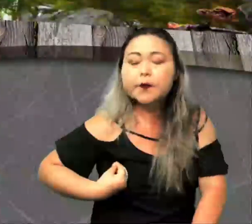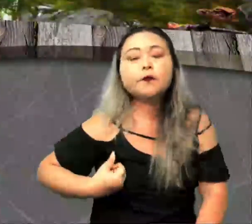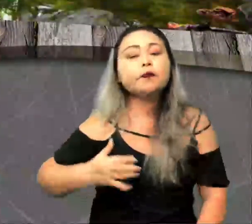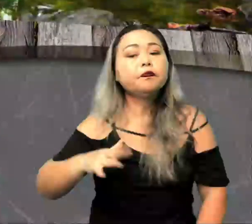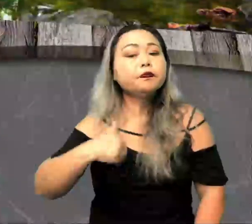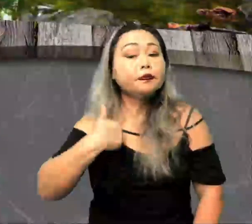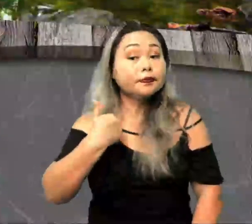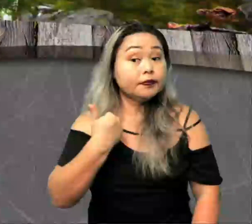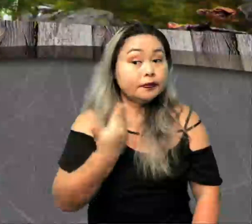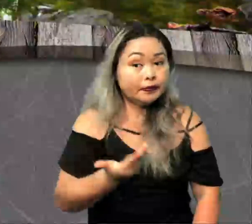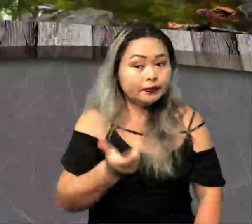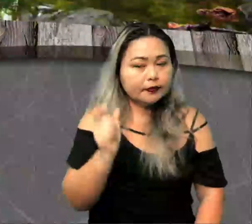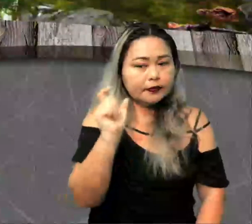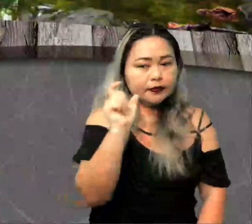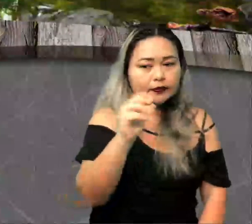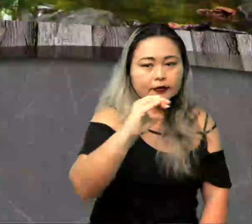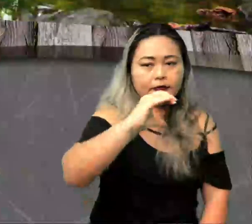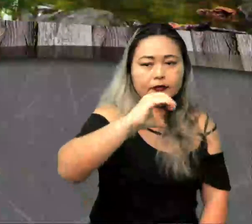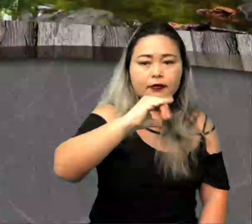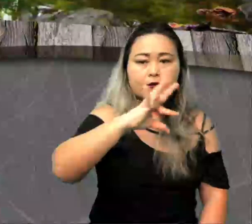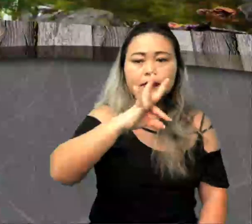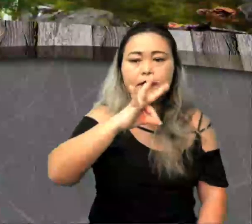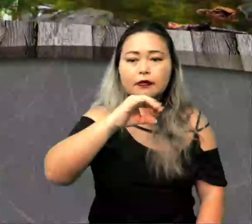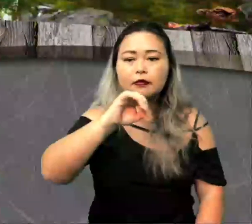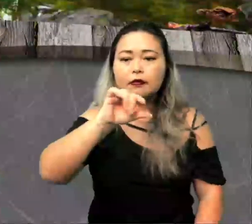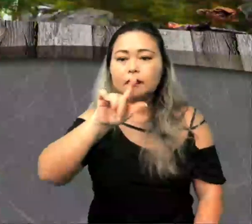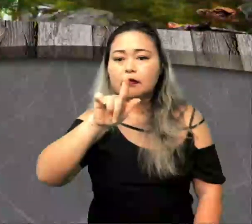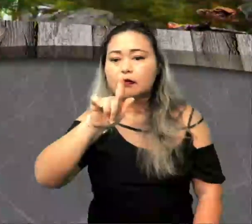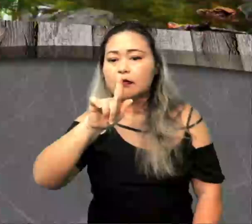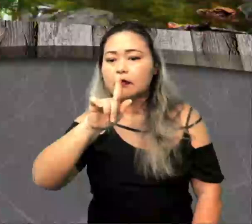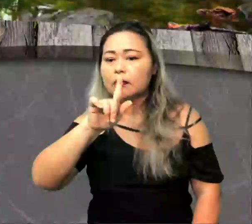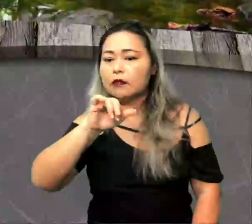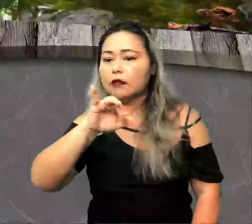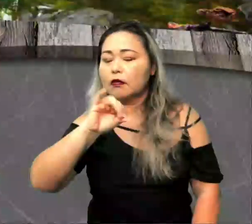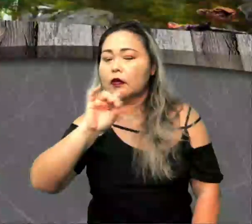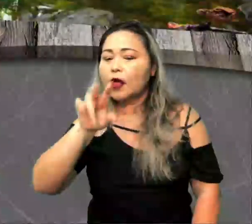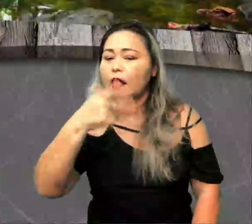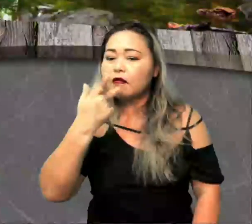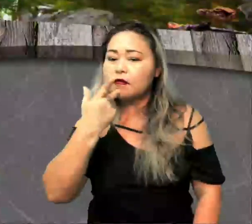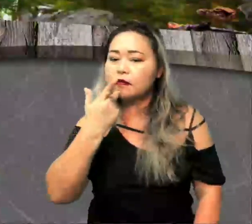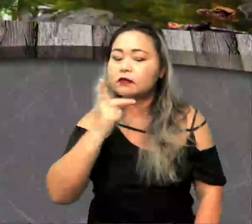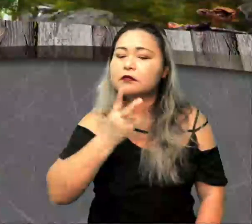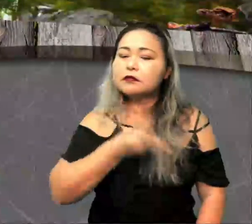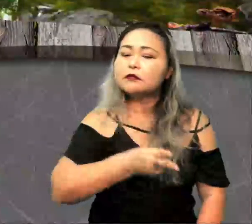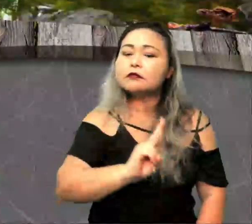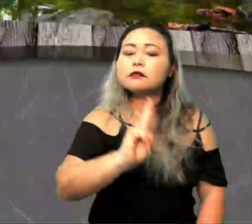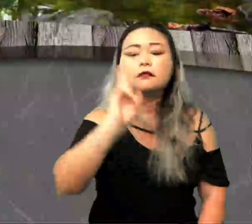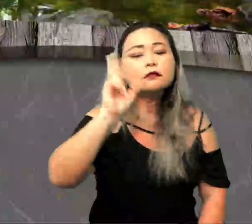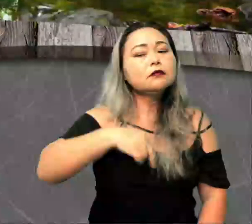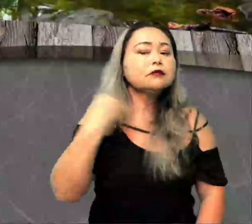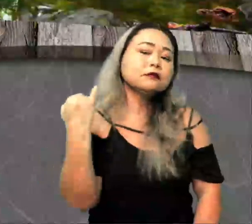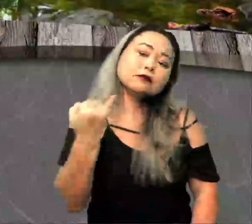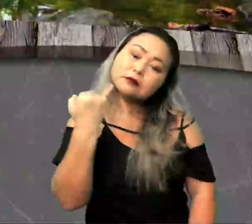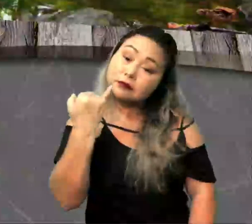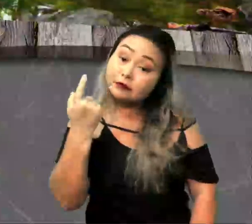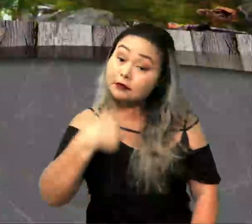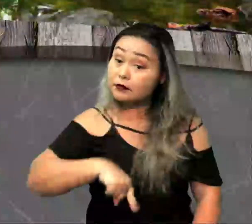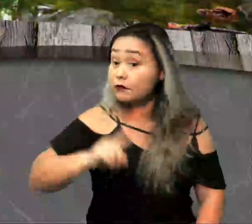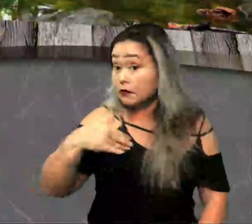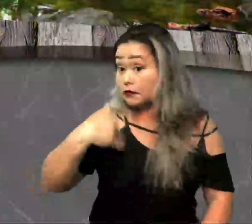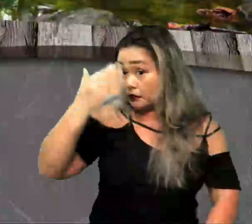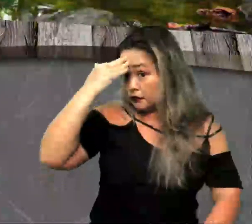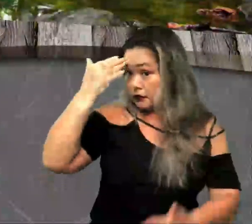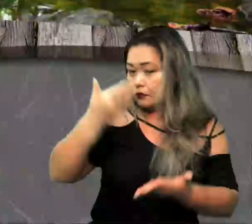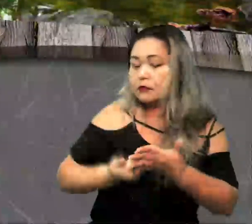a palavra citologia, ela também tem uma origem. Lembra que a gente falou em biologia sempre é muito importante, pelo menos eu creio